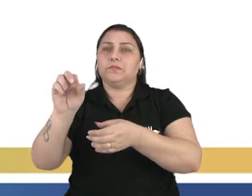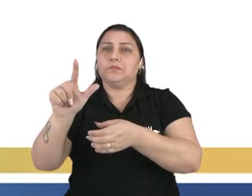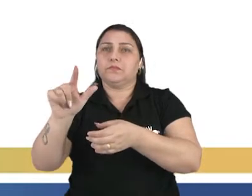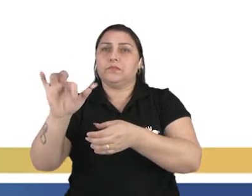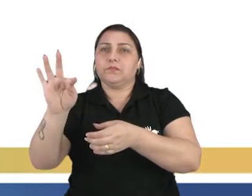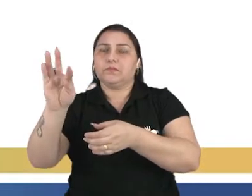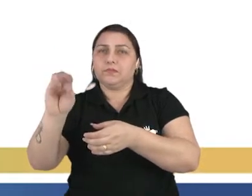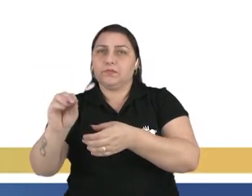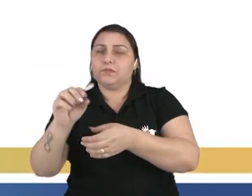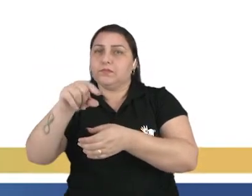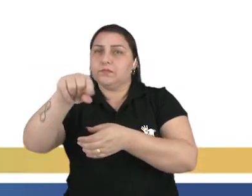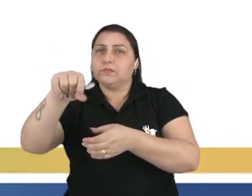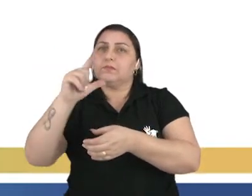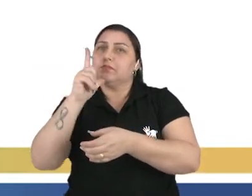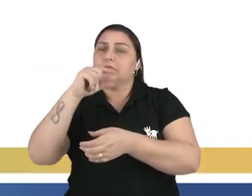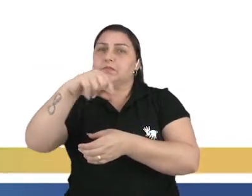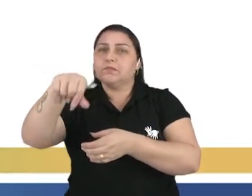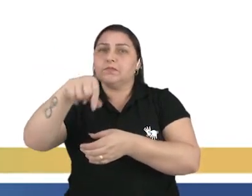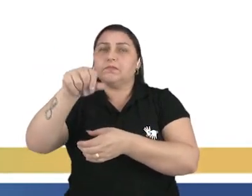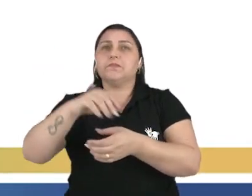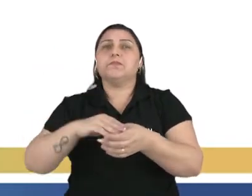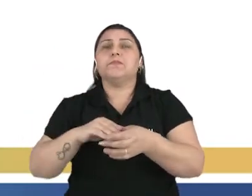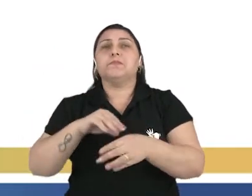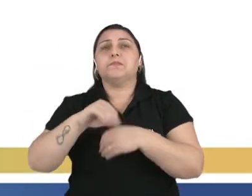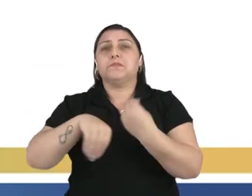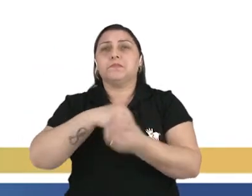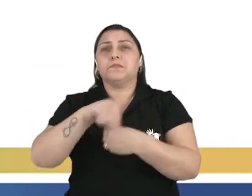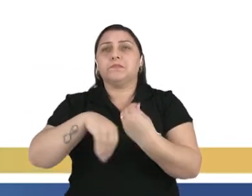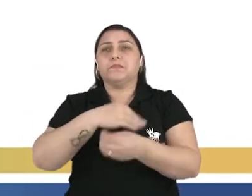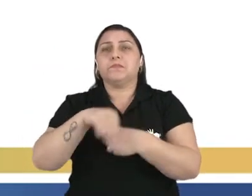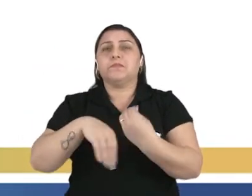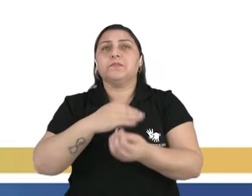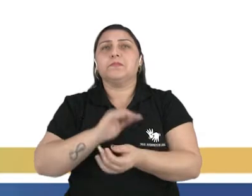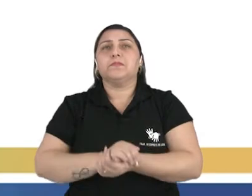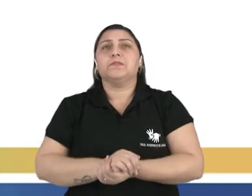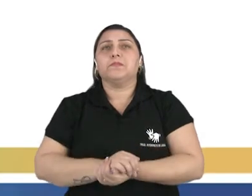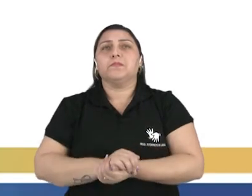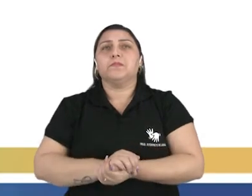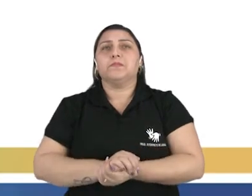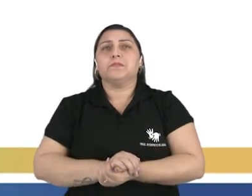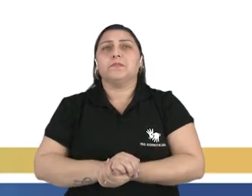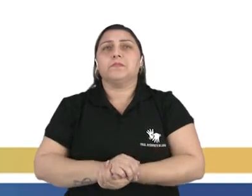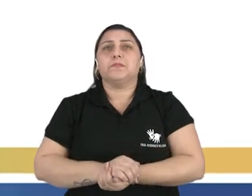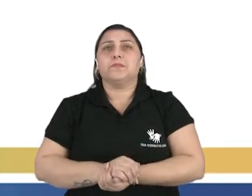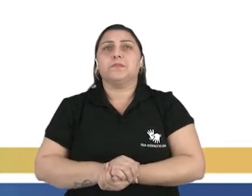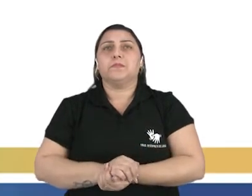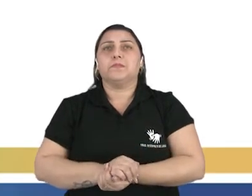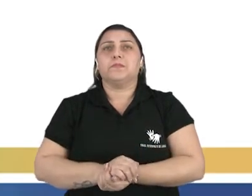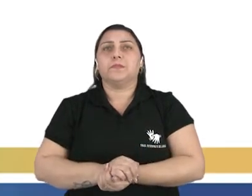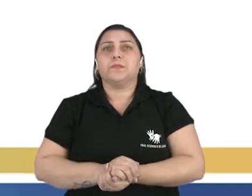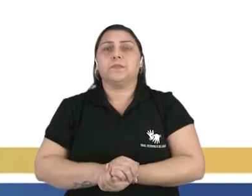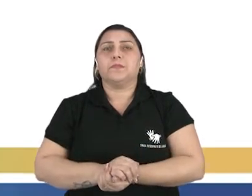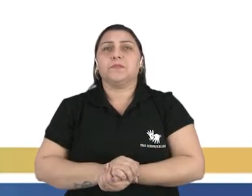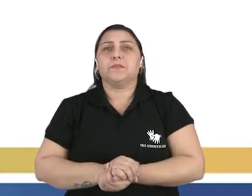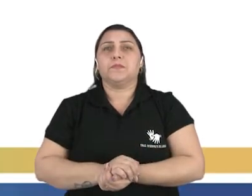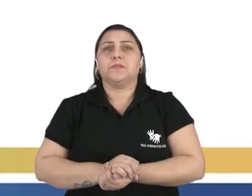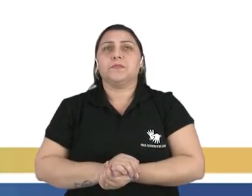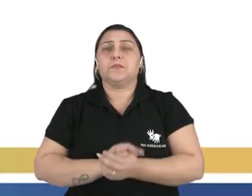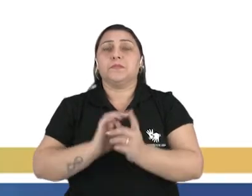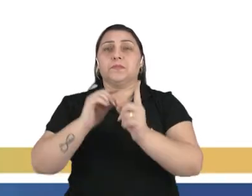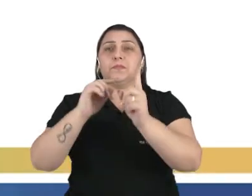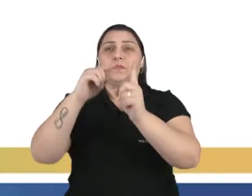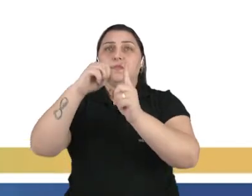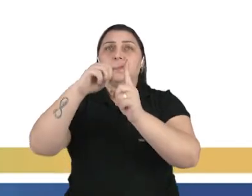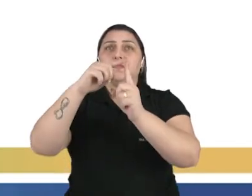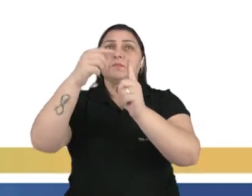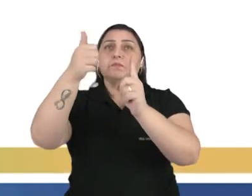exemplo, água e sal. E aí colocou um cobre, uma solução dessa, e um zinco. Um cobre, uma solução dessa e um zinco. Né? E